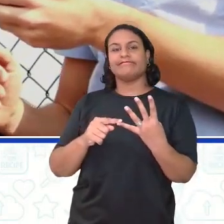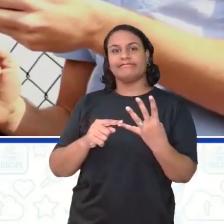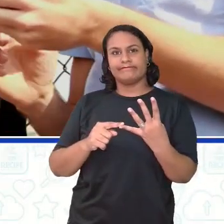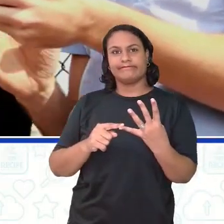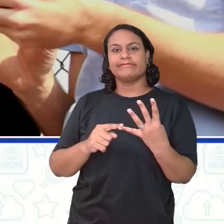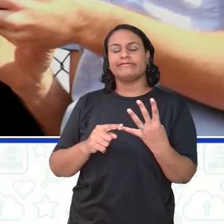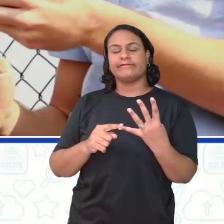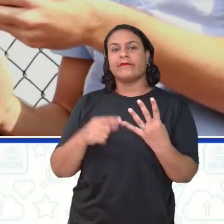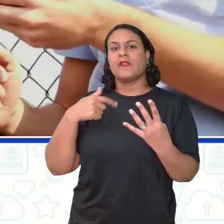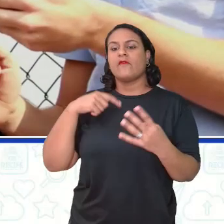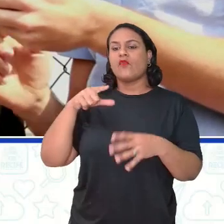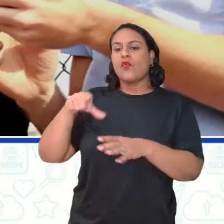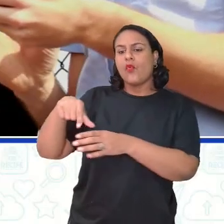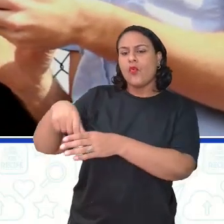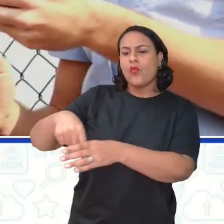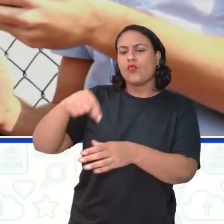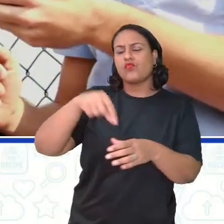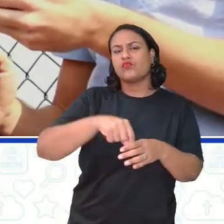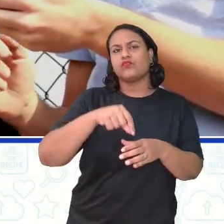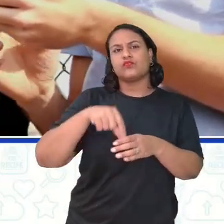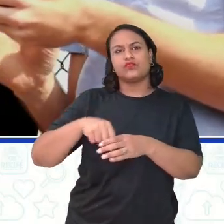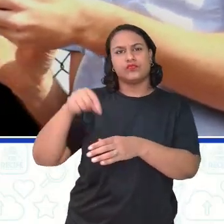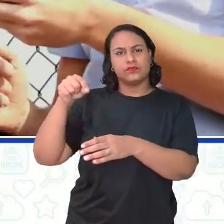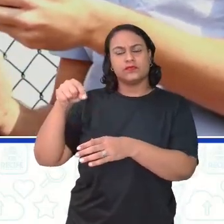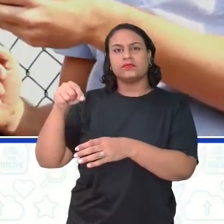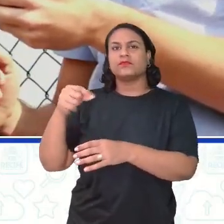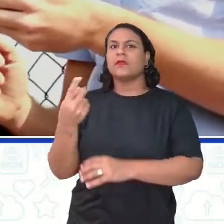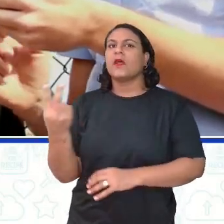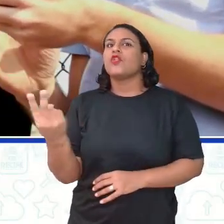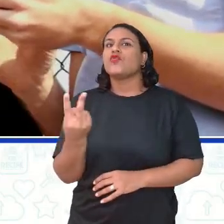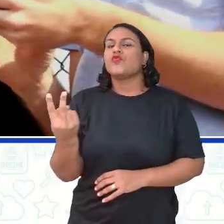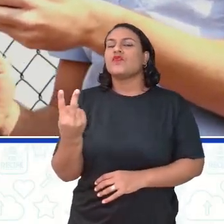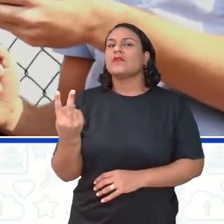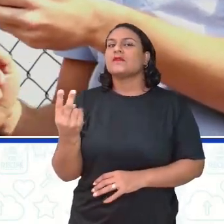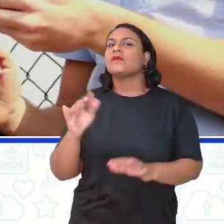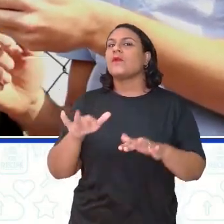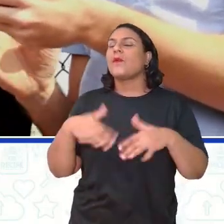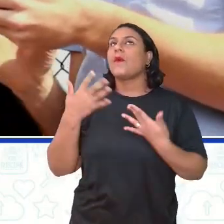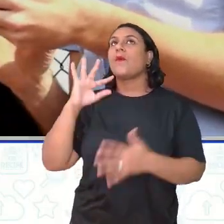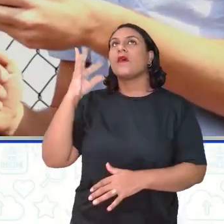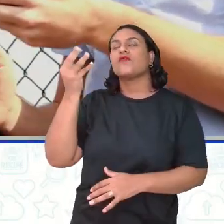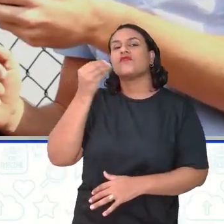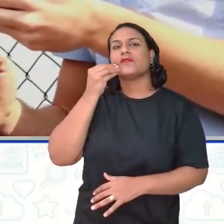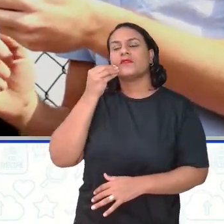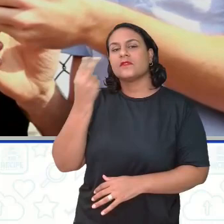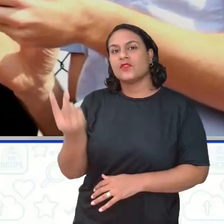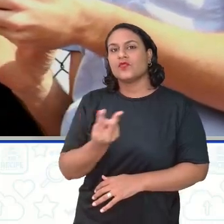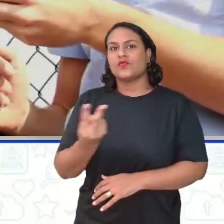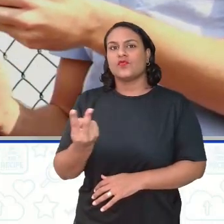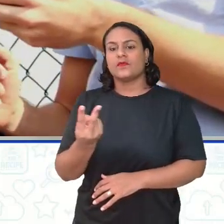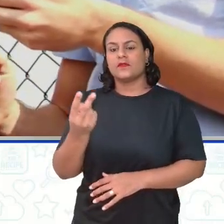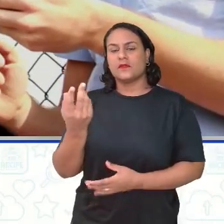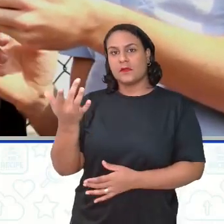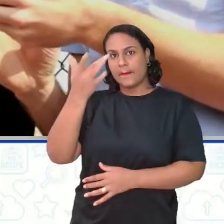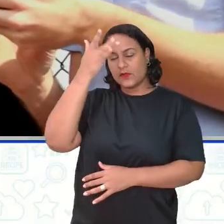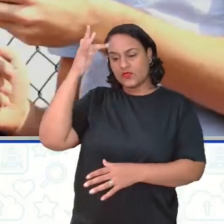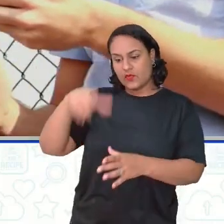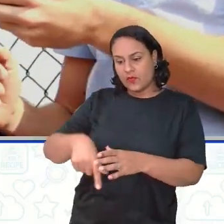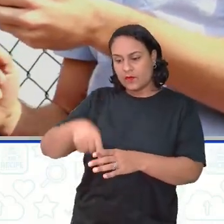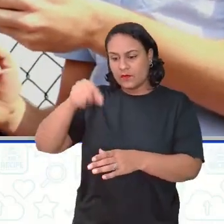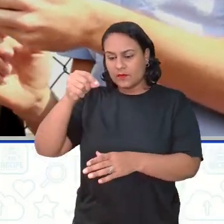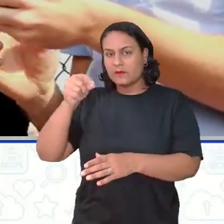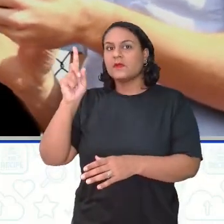pessoas, eu vou sortear 2 delas. Qual é a probabilidade de que as 2 pessoas sorteadas